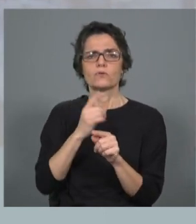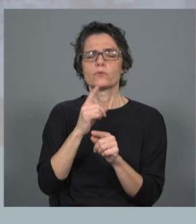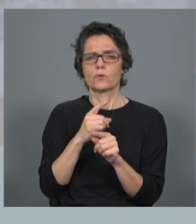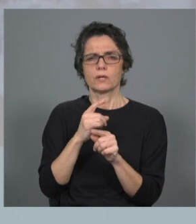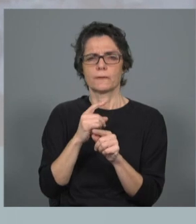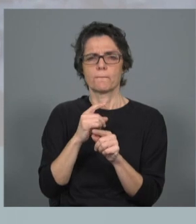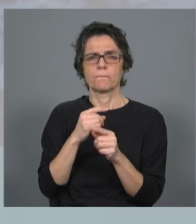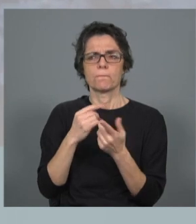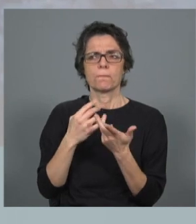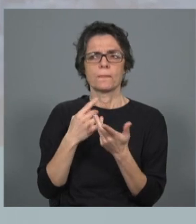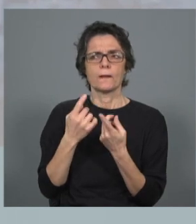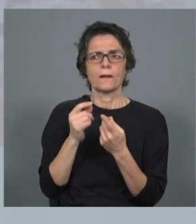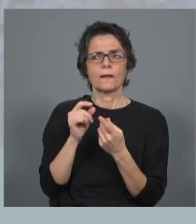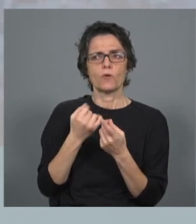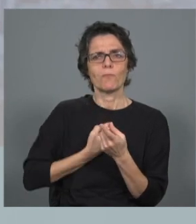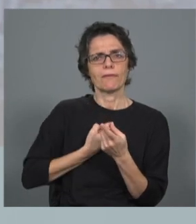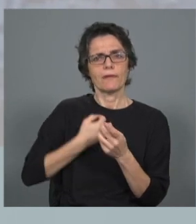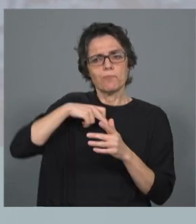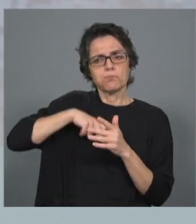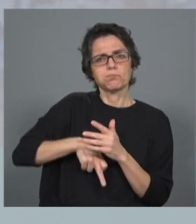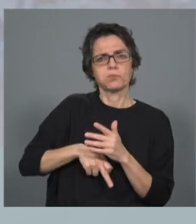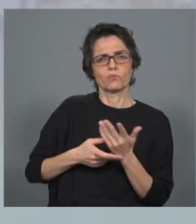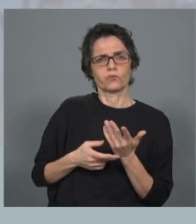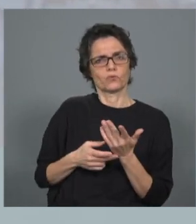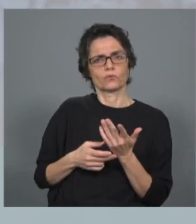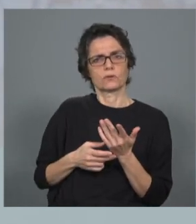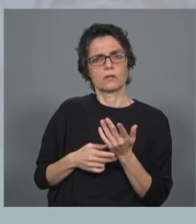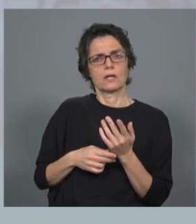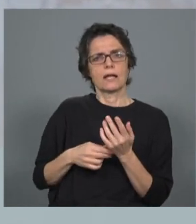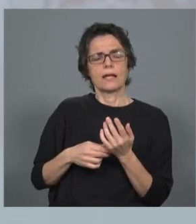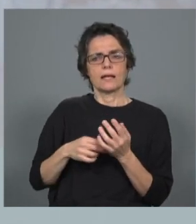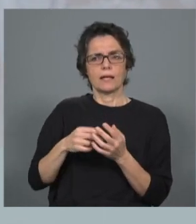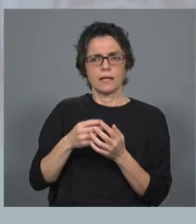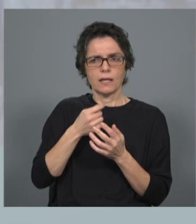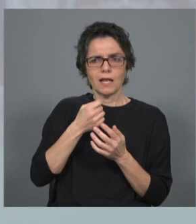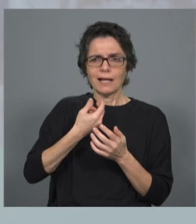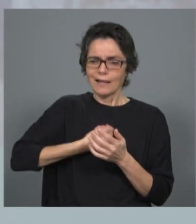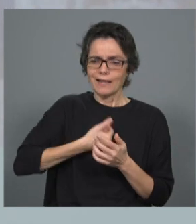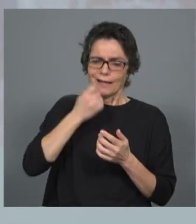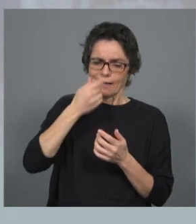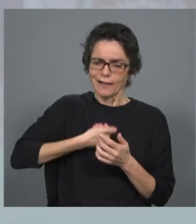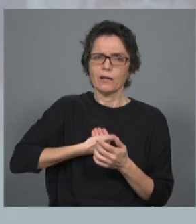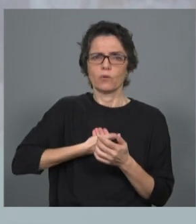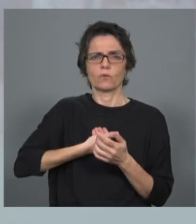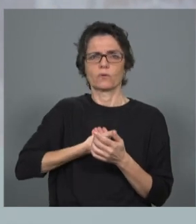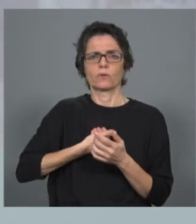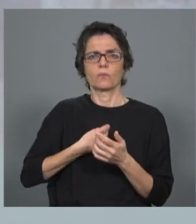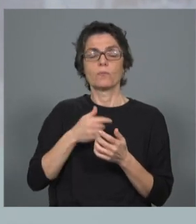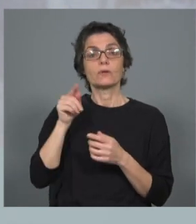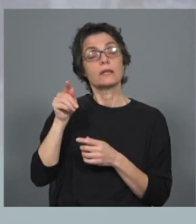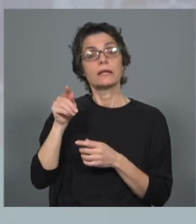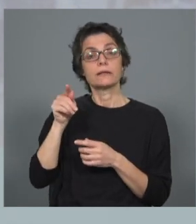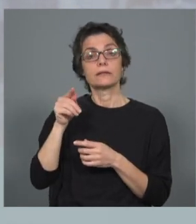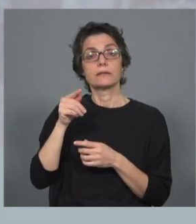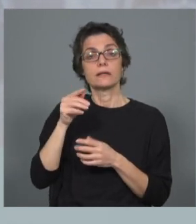sonoridade, mas a nossa identidade mais profunda, a sede da nossa decisão. E nesse sentido, quando neste Evangelho Jesus diz que é o bom pastor e